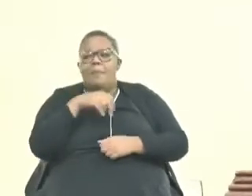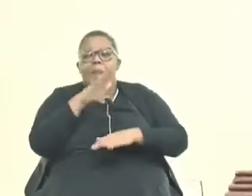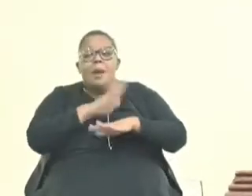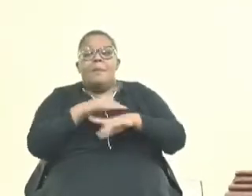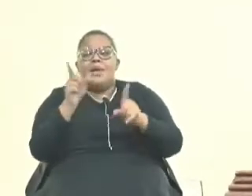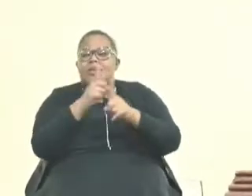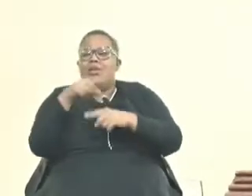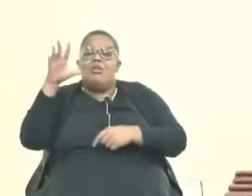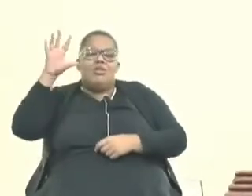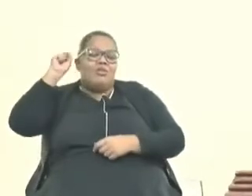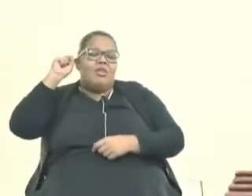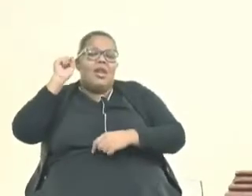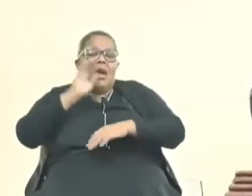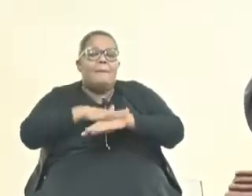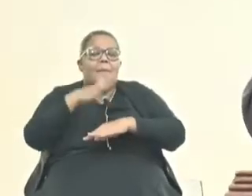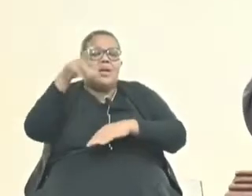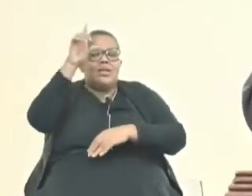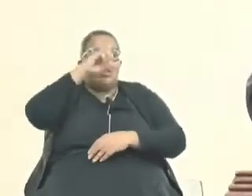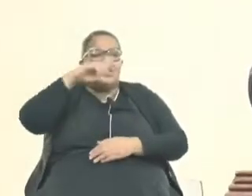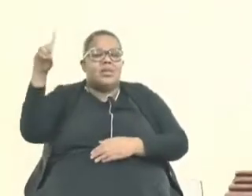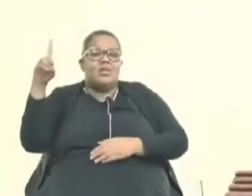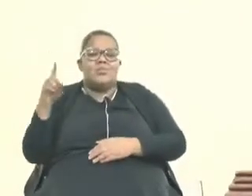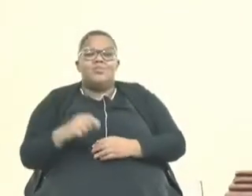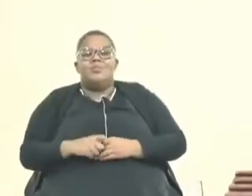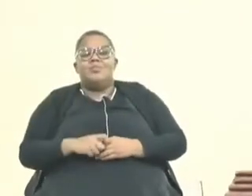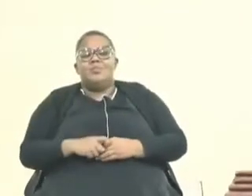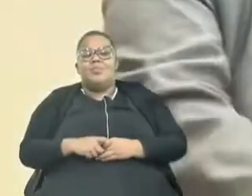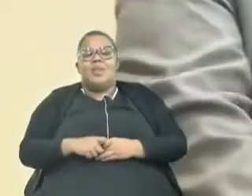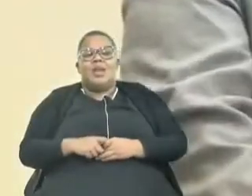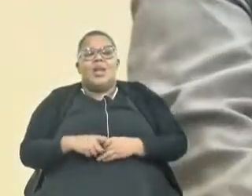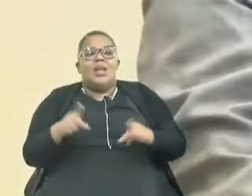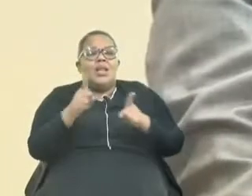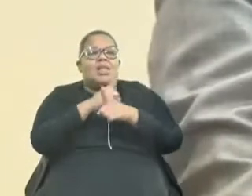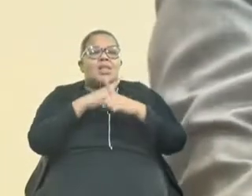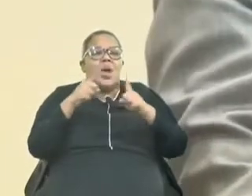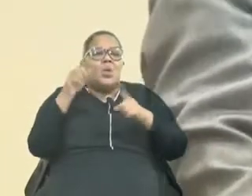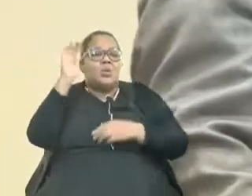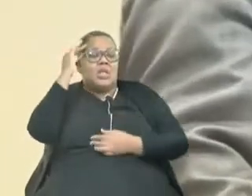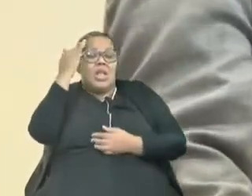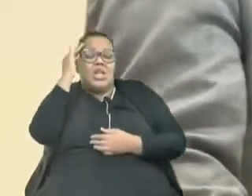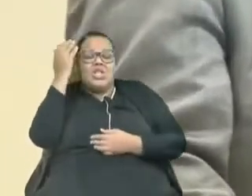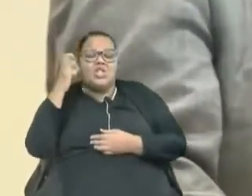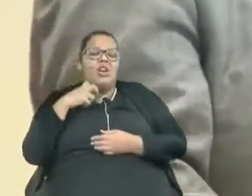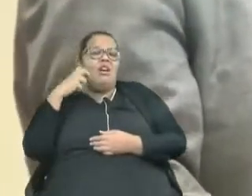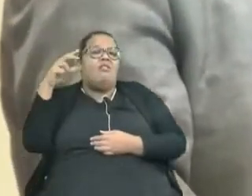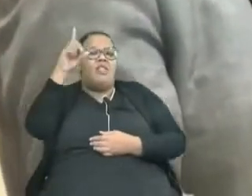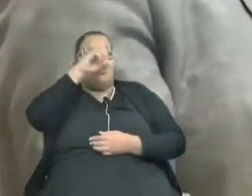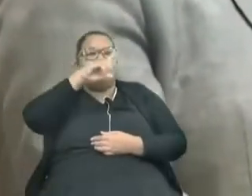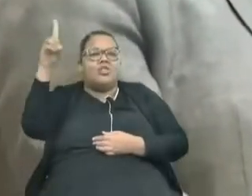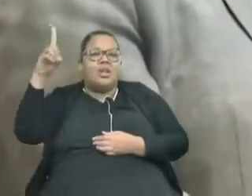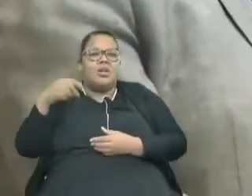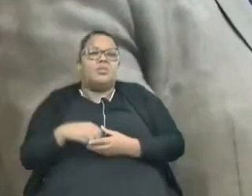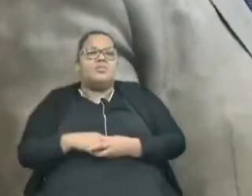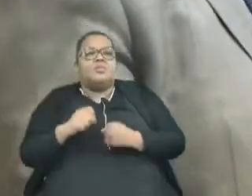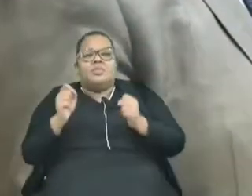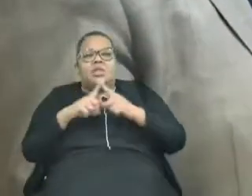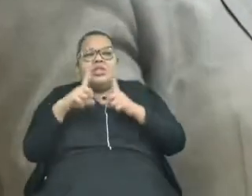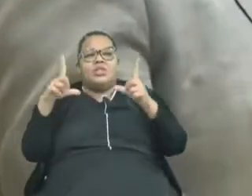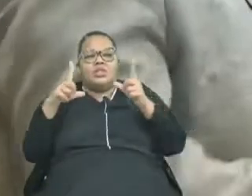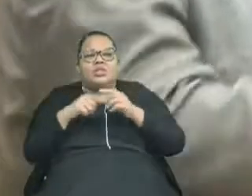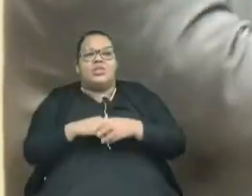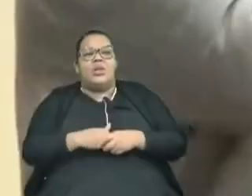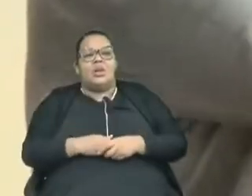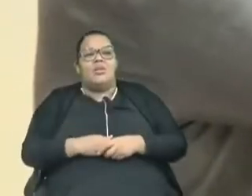não vi seria mais a voz de Deus o grande perigo quando nós deixamos discernir a voz de Deus muitas